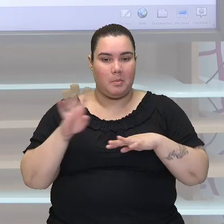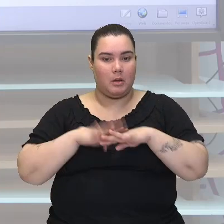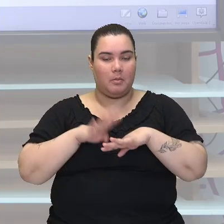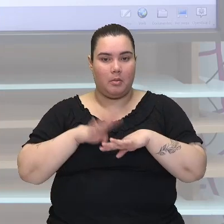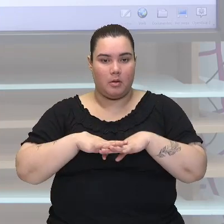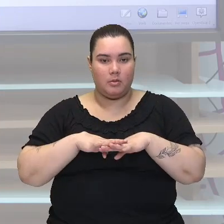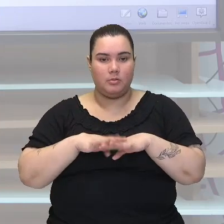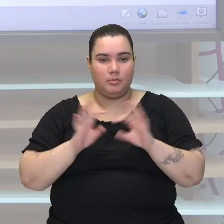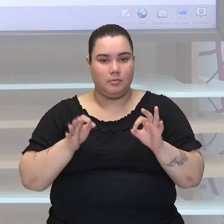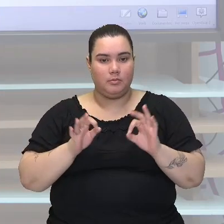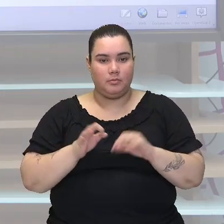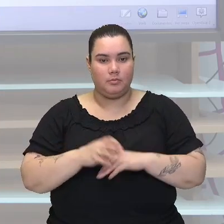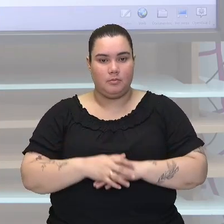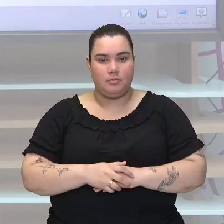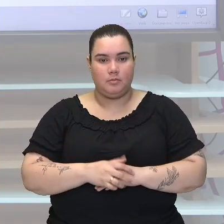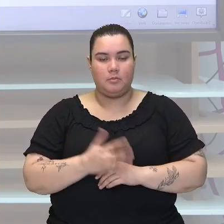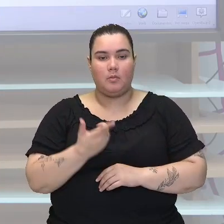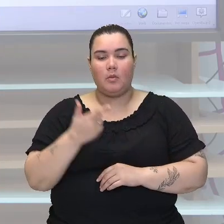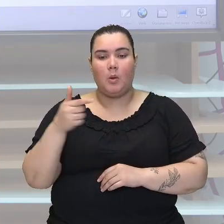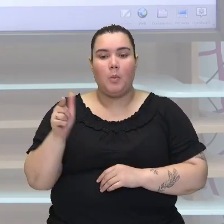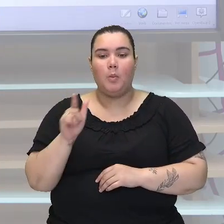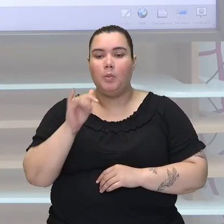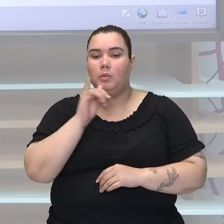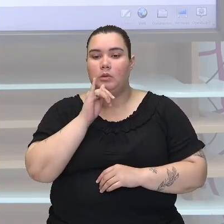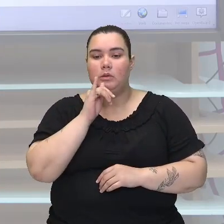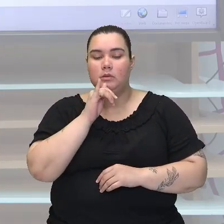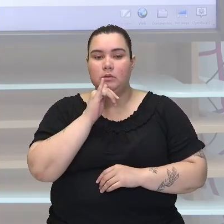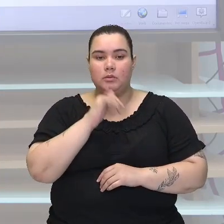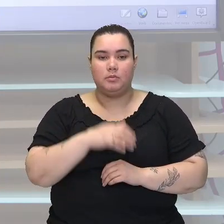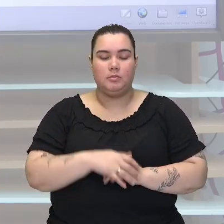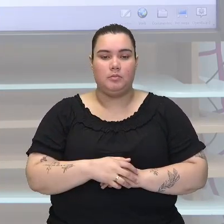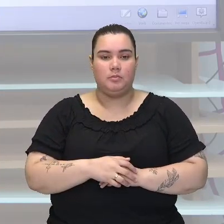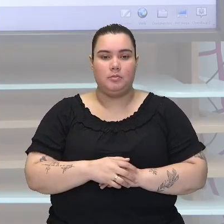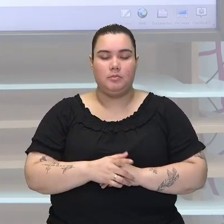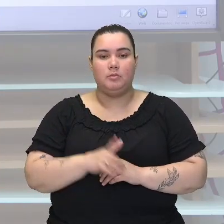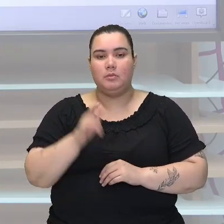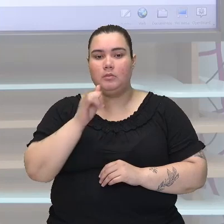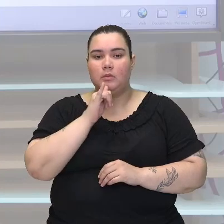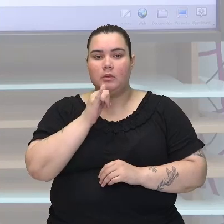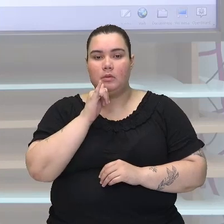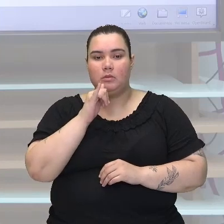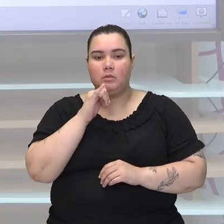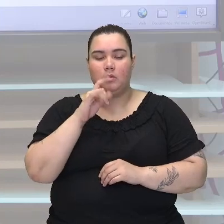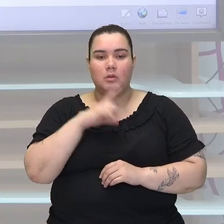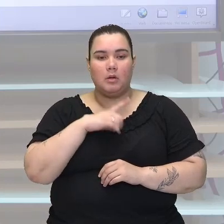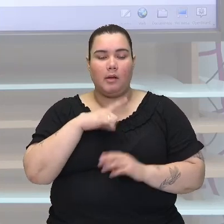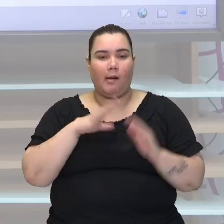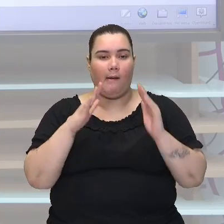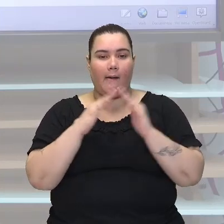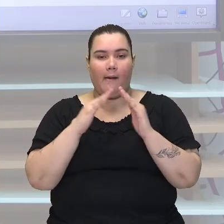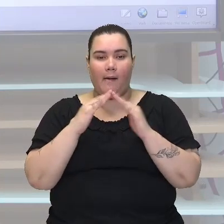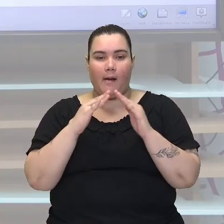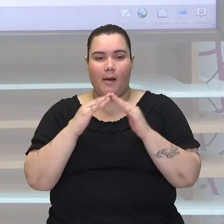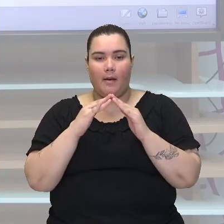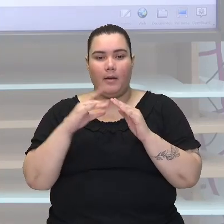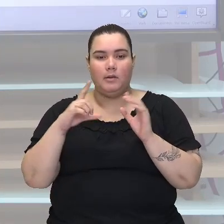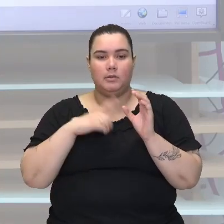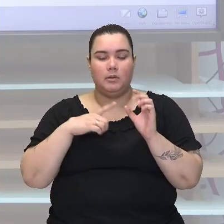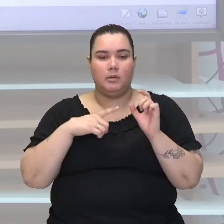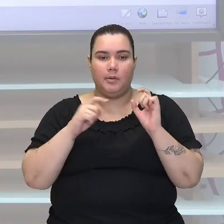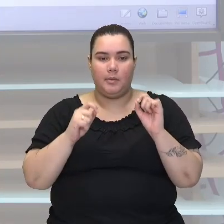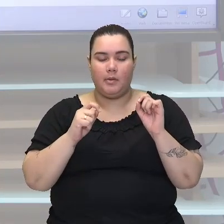né? Um outro exemplo que nós temos, as antenas parabólicas que a gente tem na nossa casa, né?